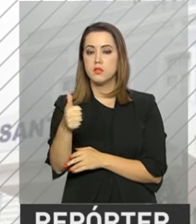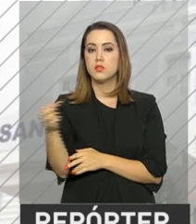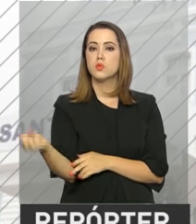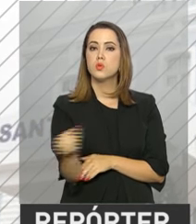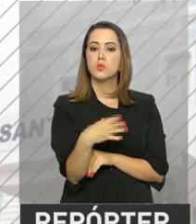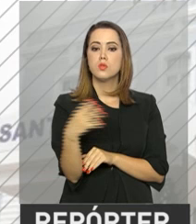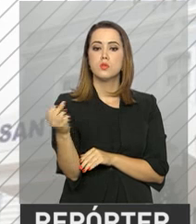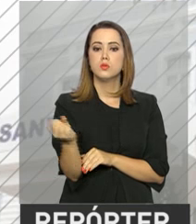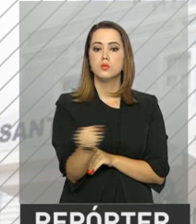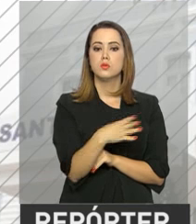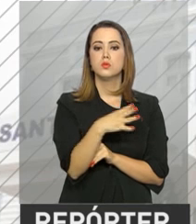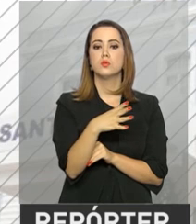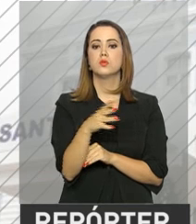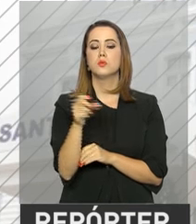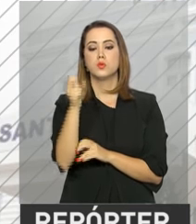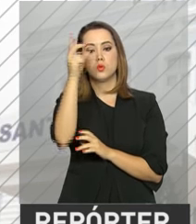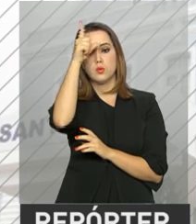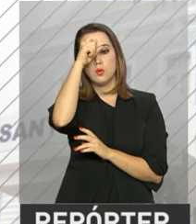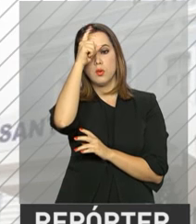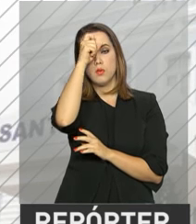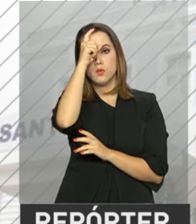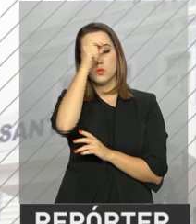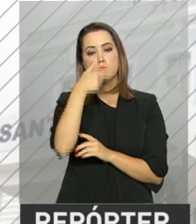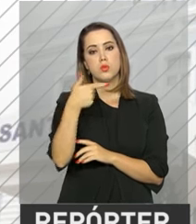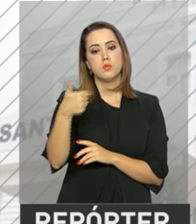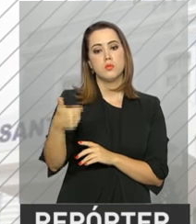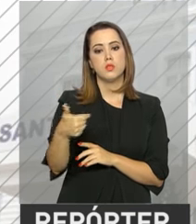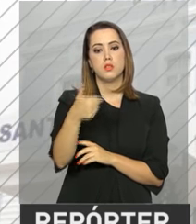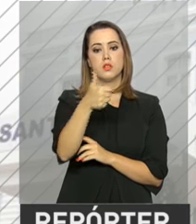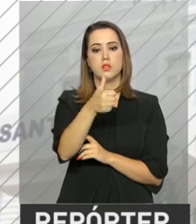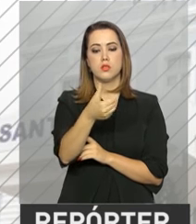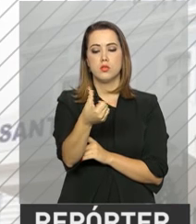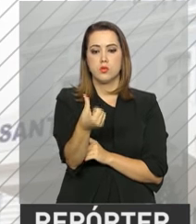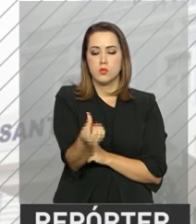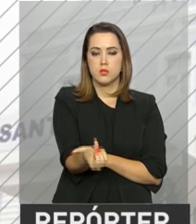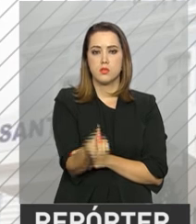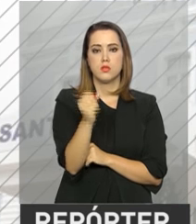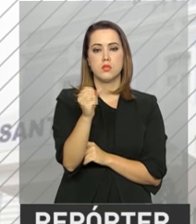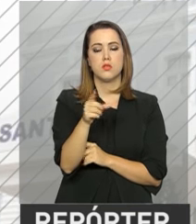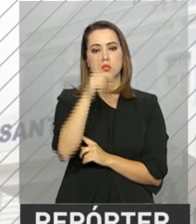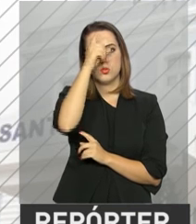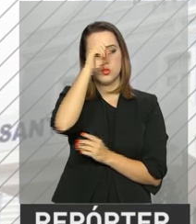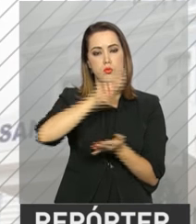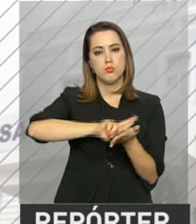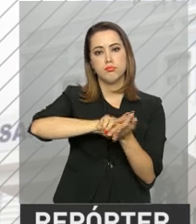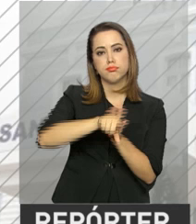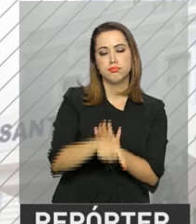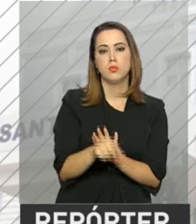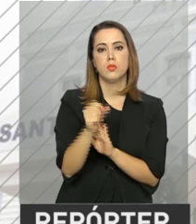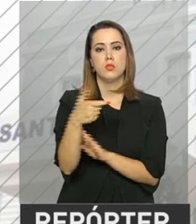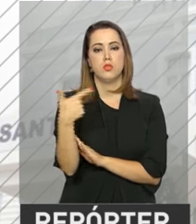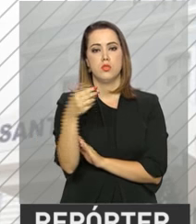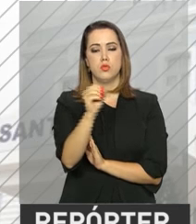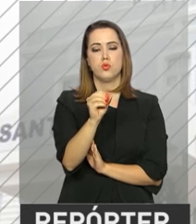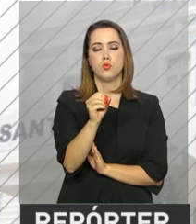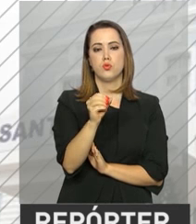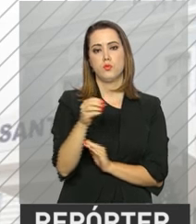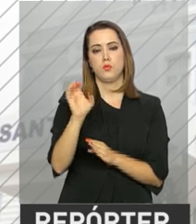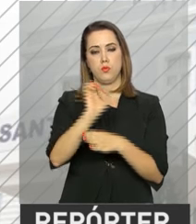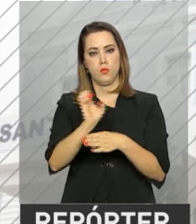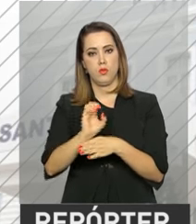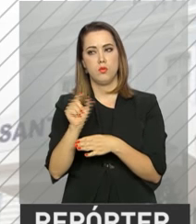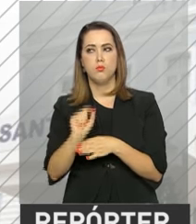novas habilitações e credenciamentos de 216 hospitais filantrópicos de 20 estados. Os 141